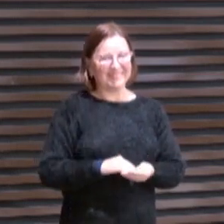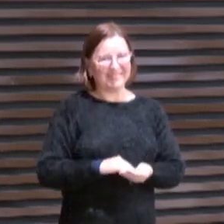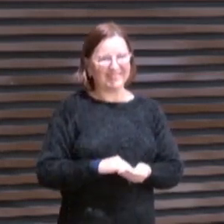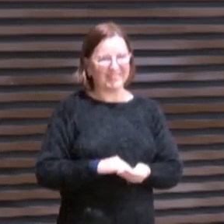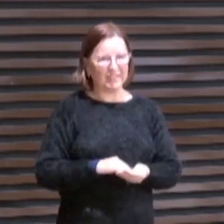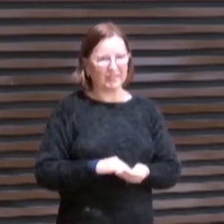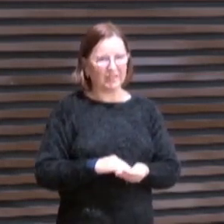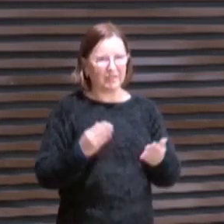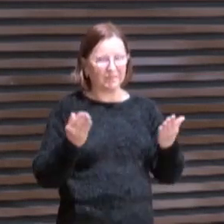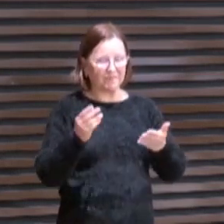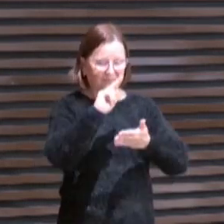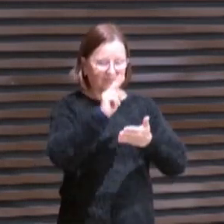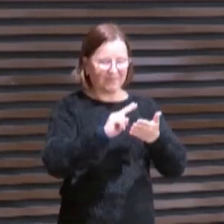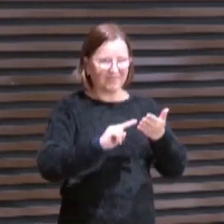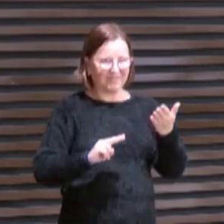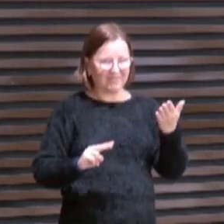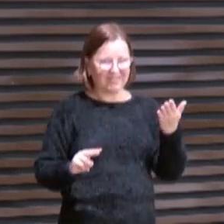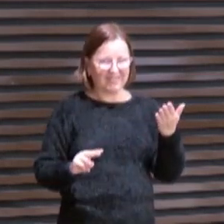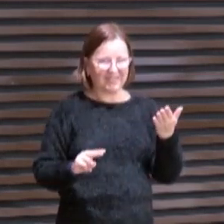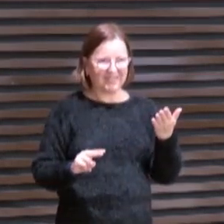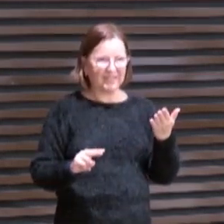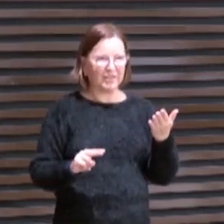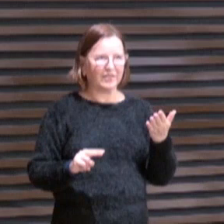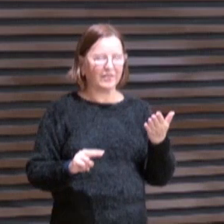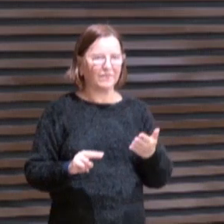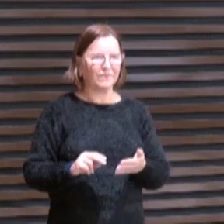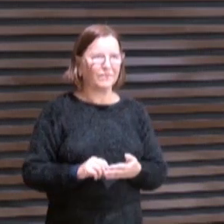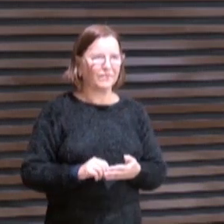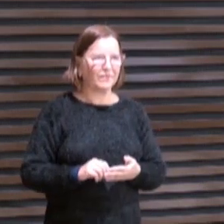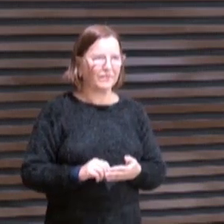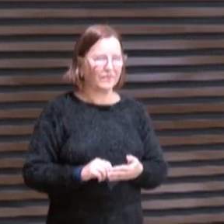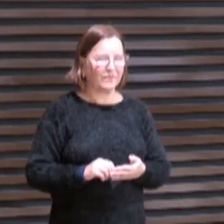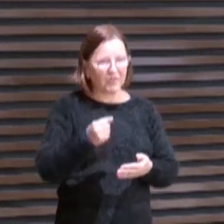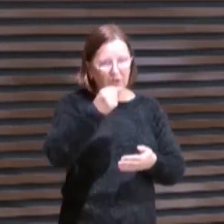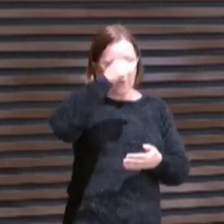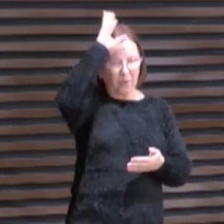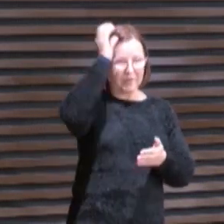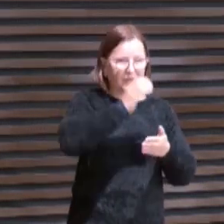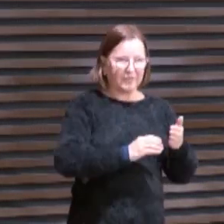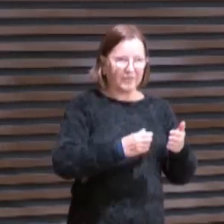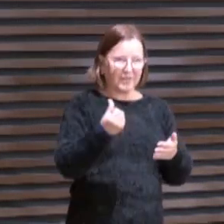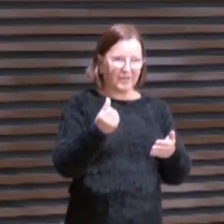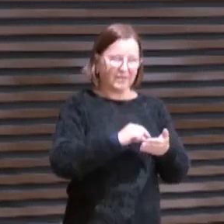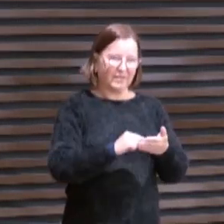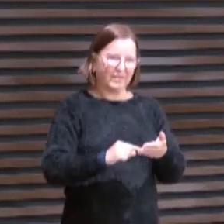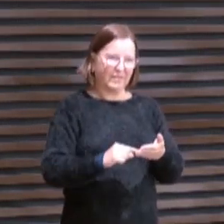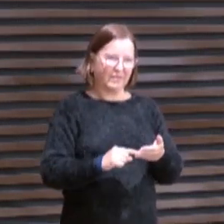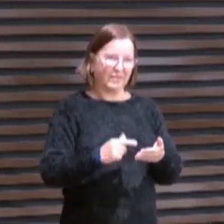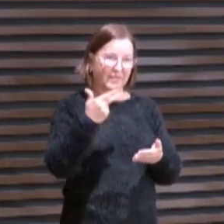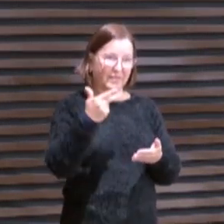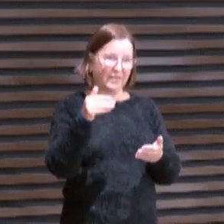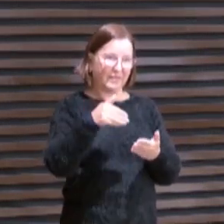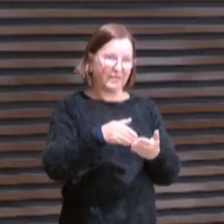Vamos dar uma outra olhada aqui, quem estava mais lá naquela cruz. Romanos capítulo 6, versículos 3 a